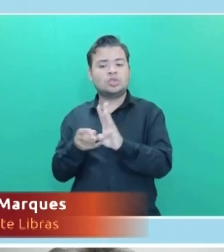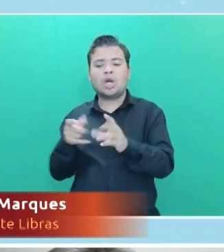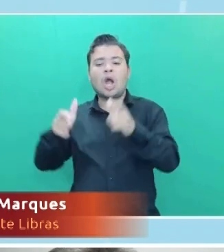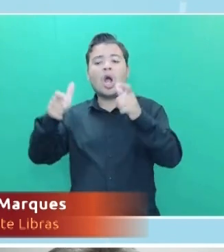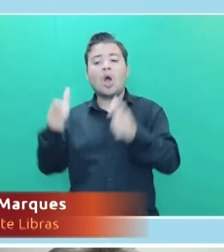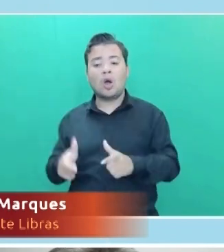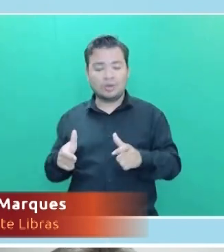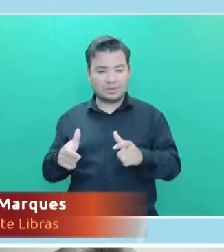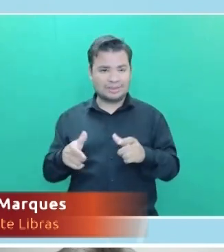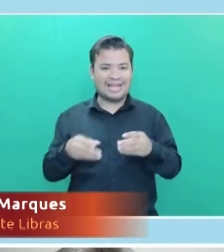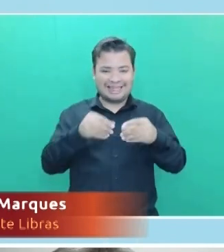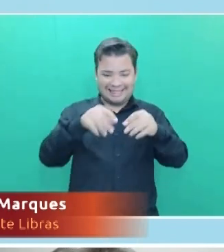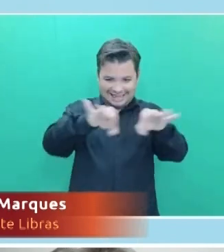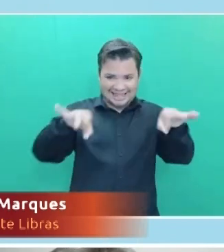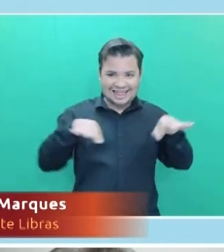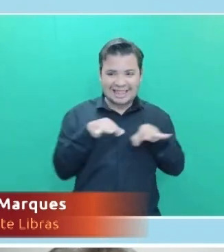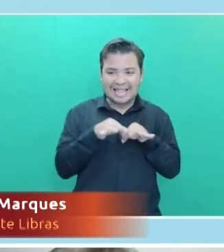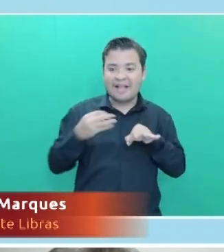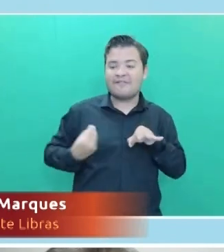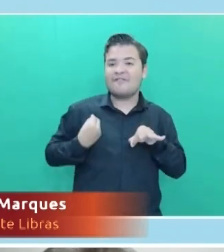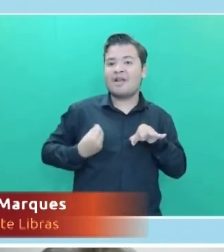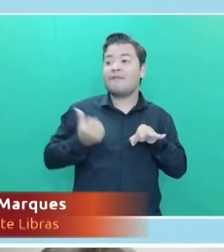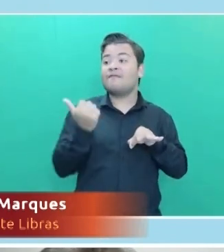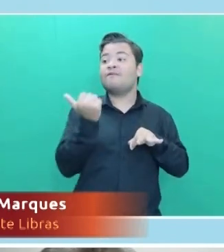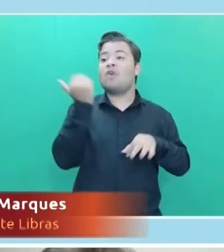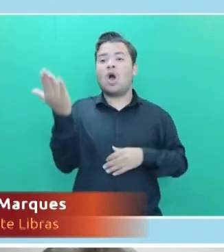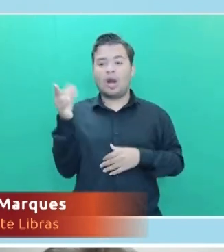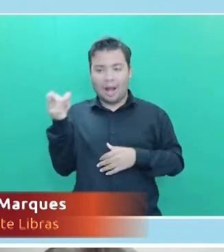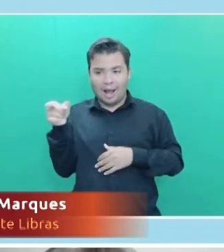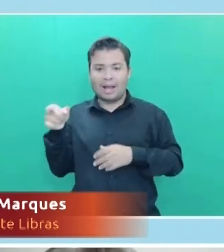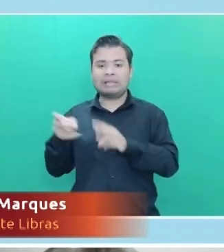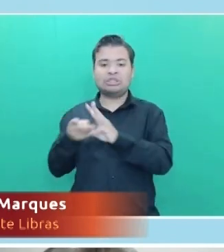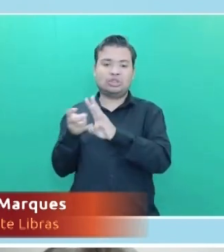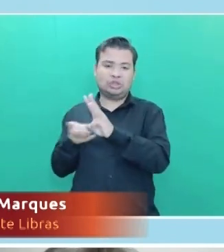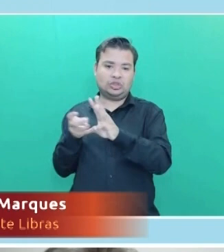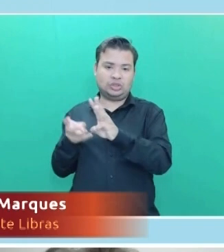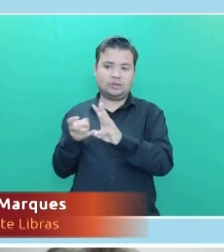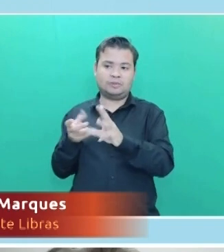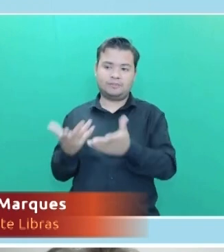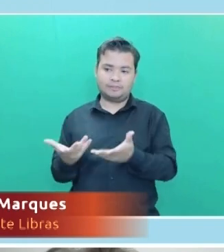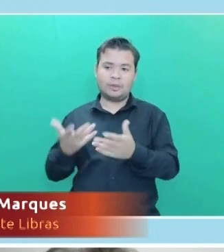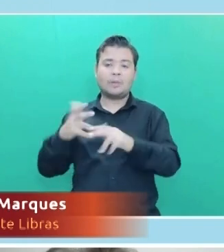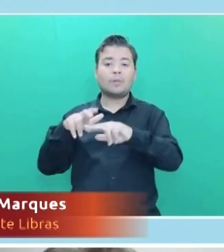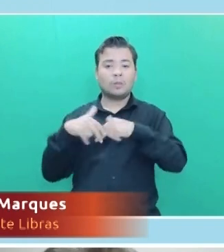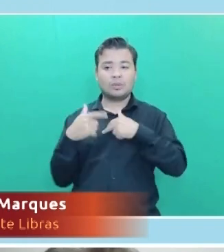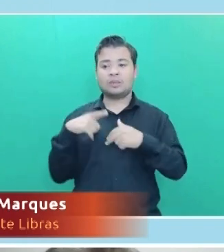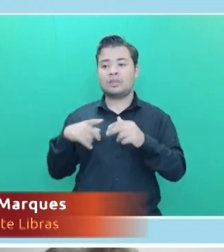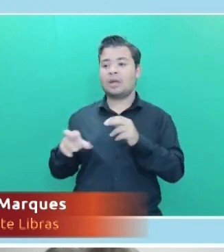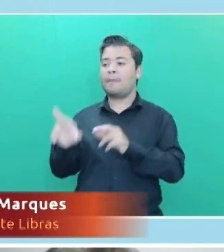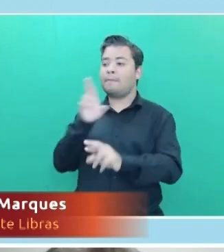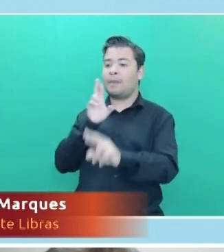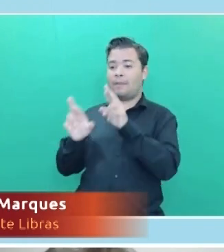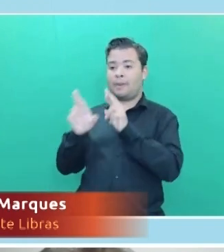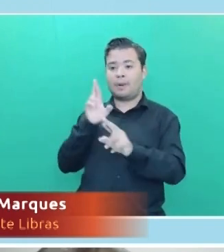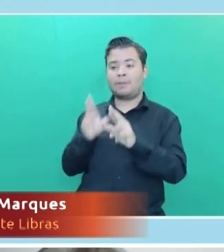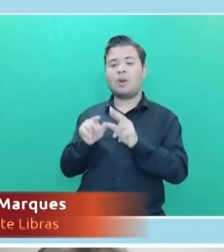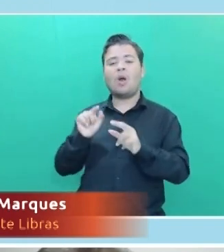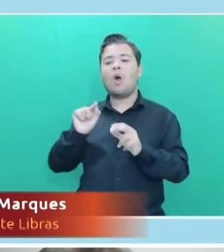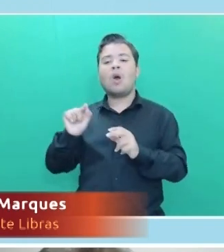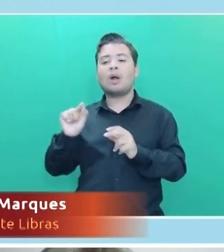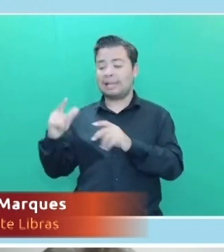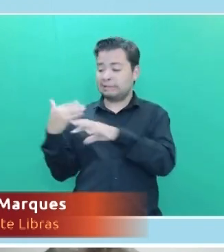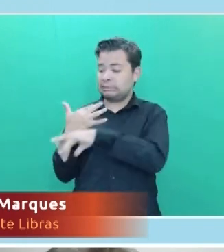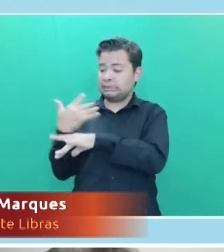demarcadas. Por isso, ele foi as suas respostas estão nos domicílios comuns da zona